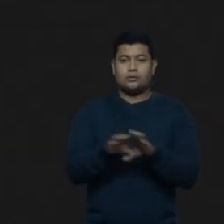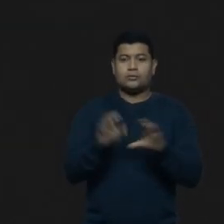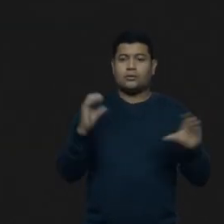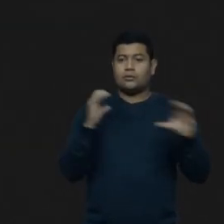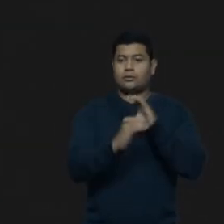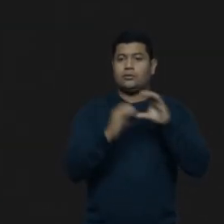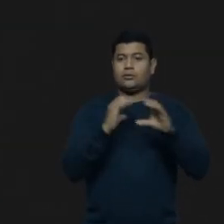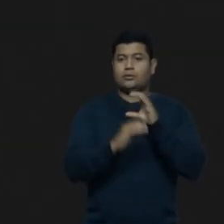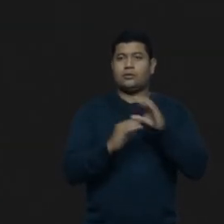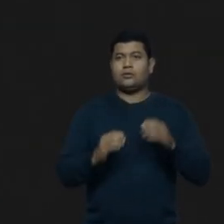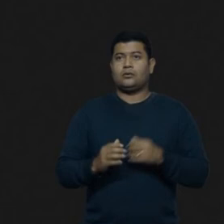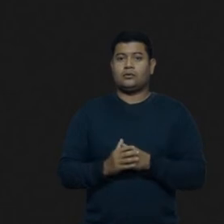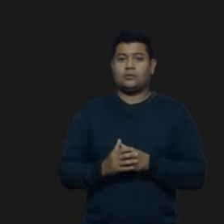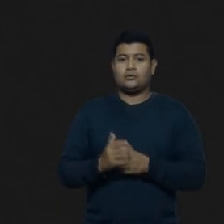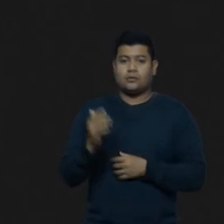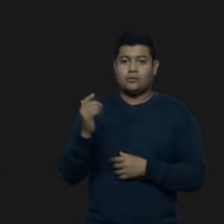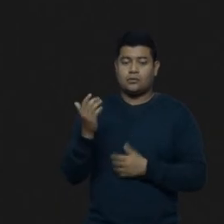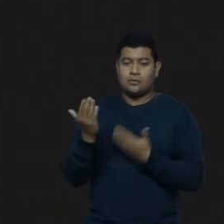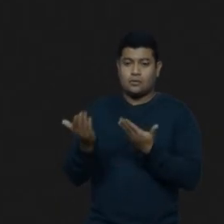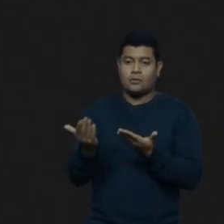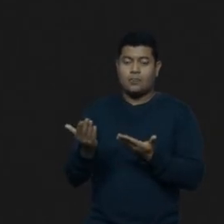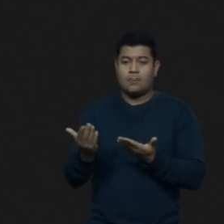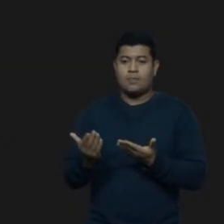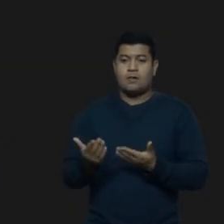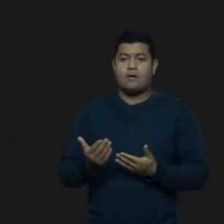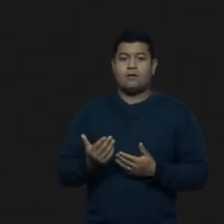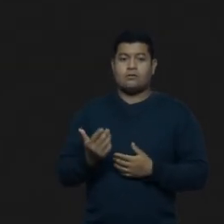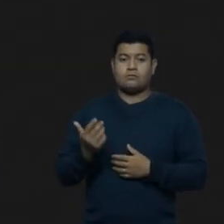Restou aprovado no dia de ontem ali